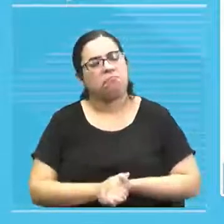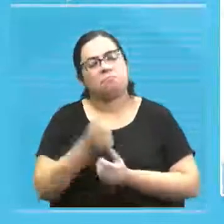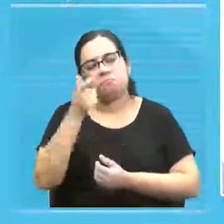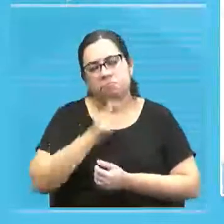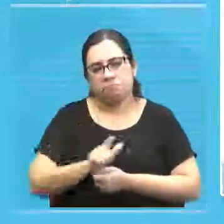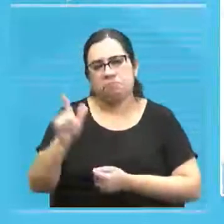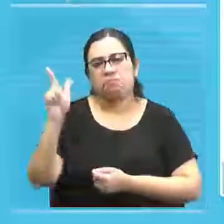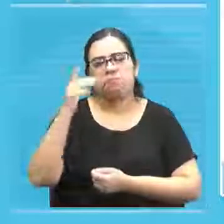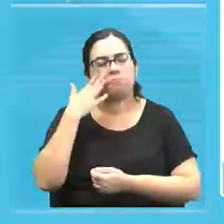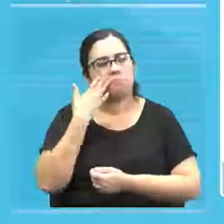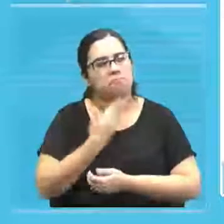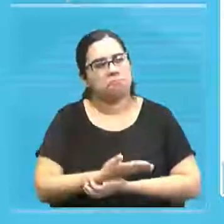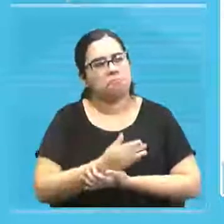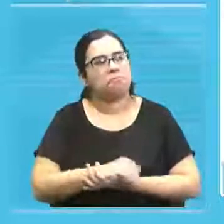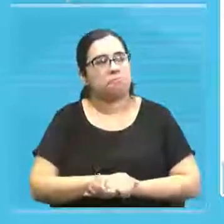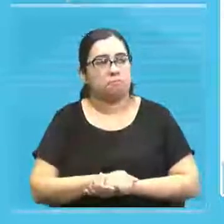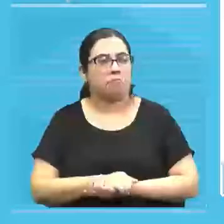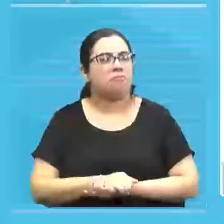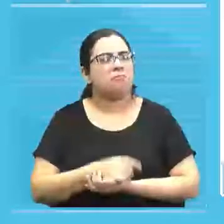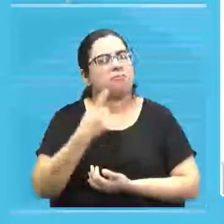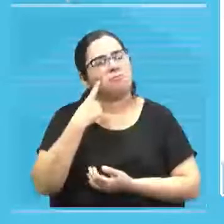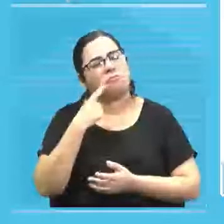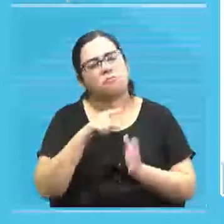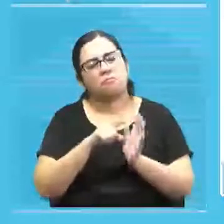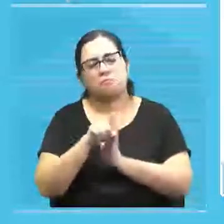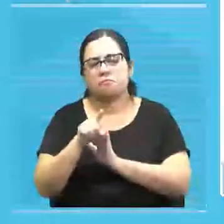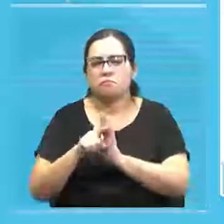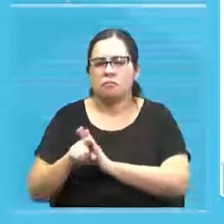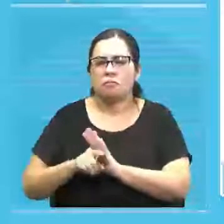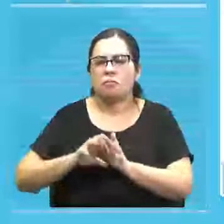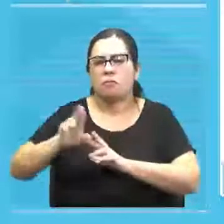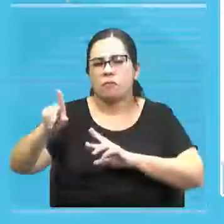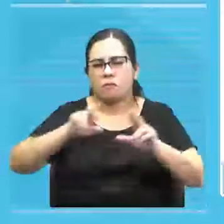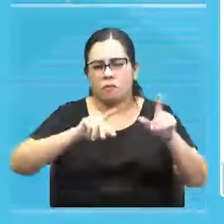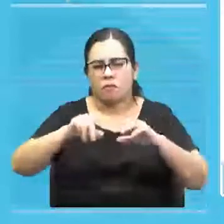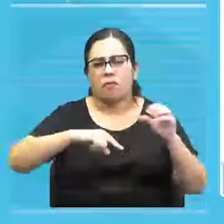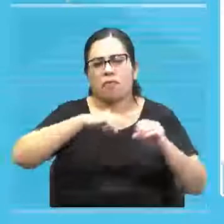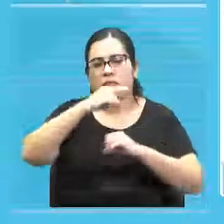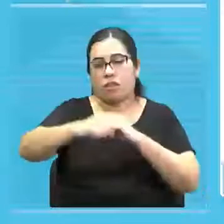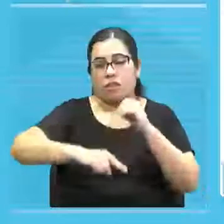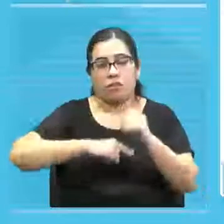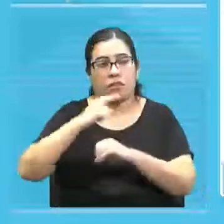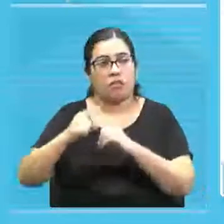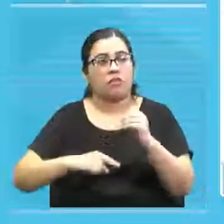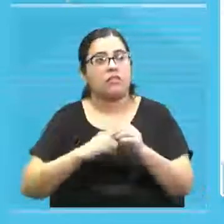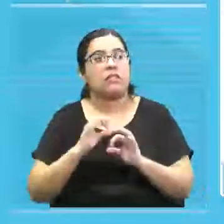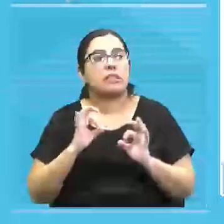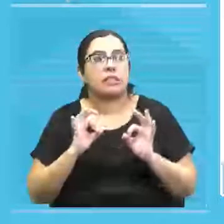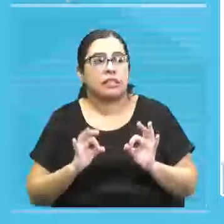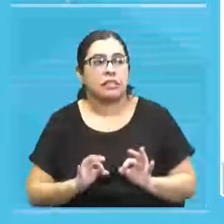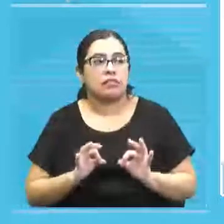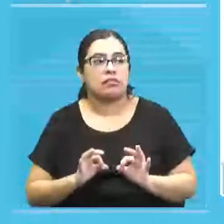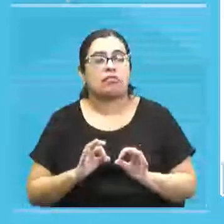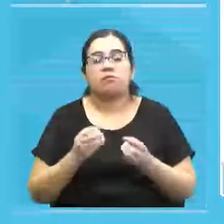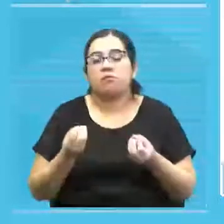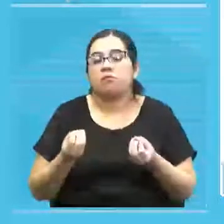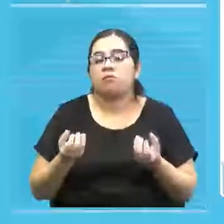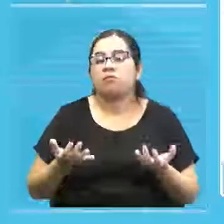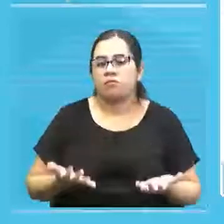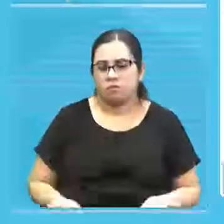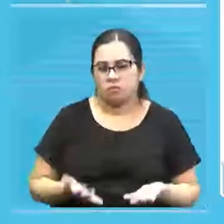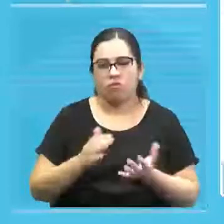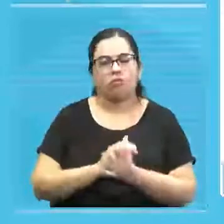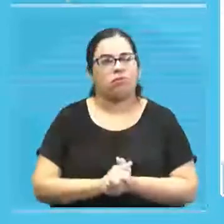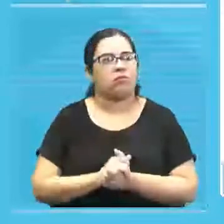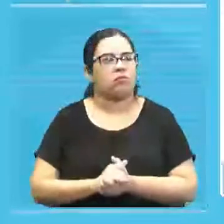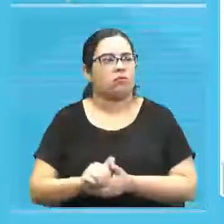adiante aqui diante das transformações ocorridas com a globalização O que é reconhecido que